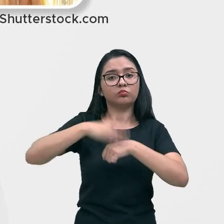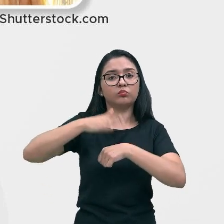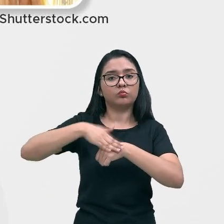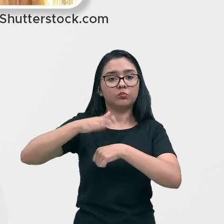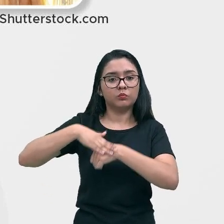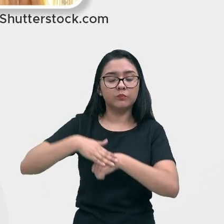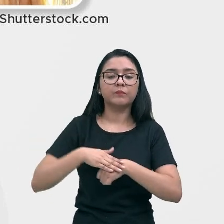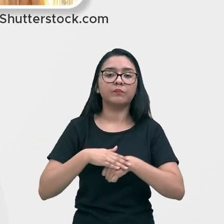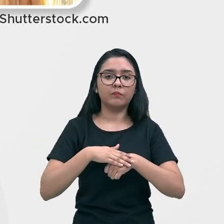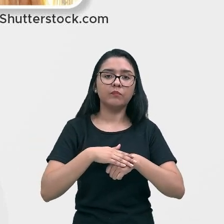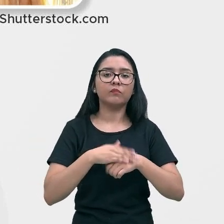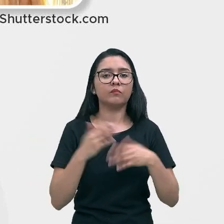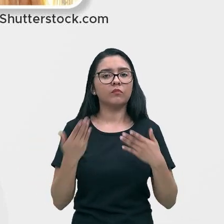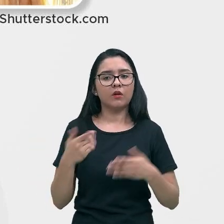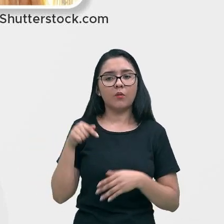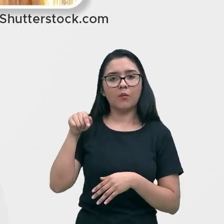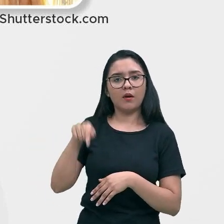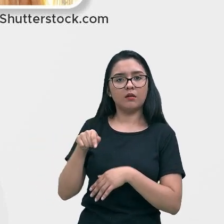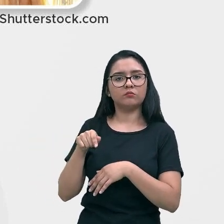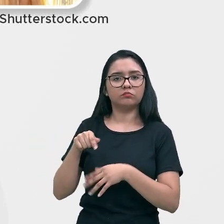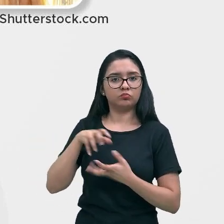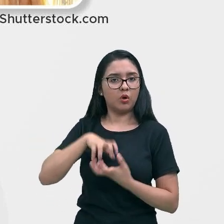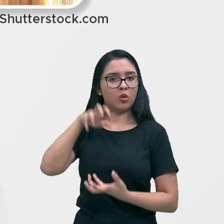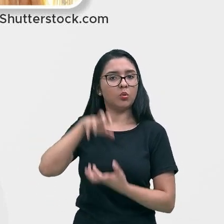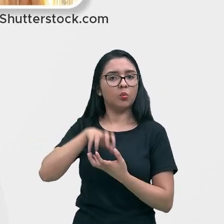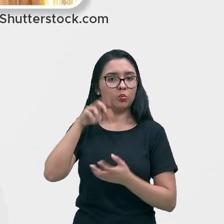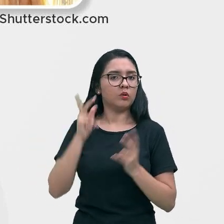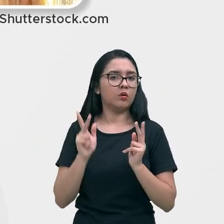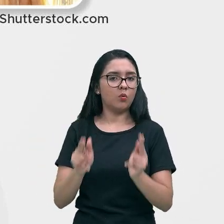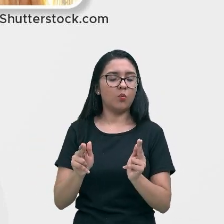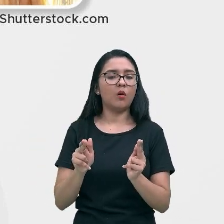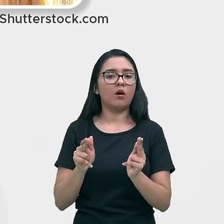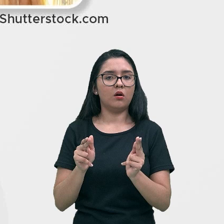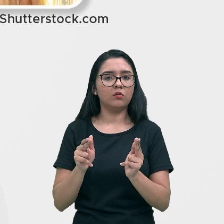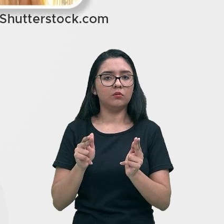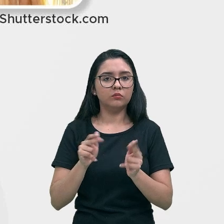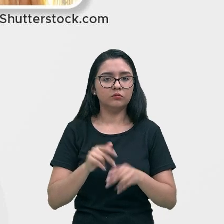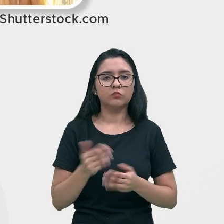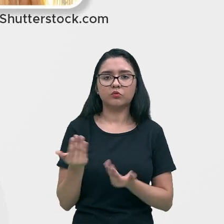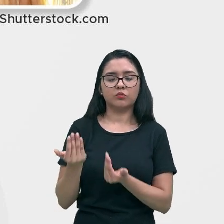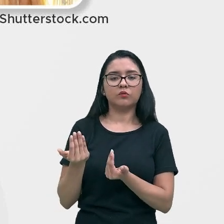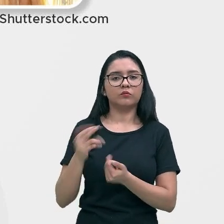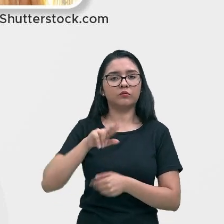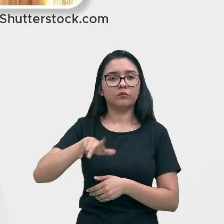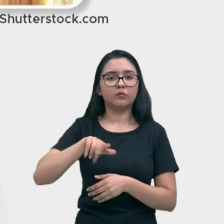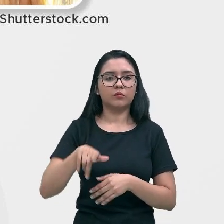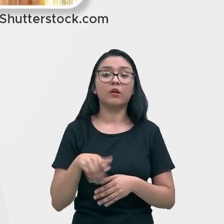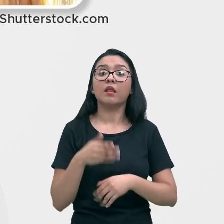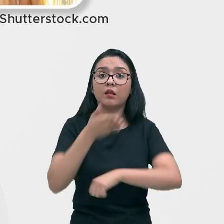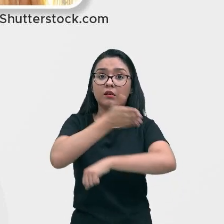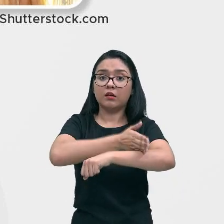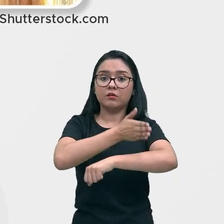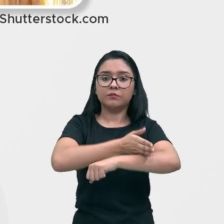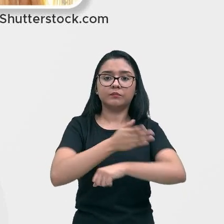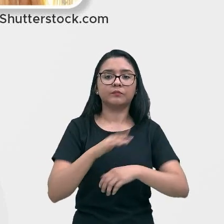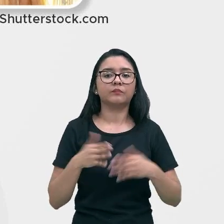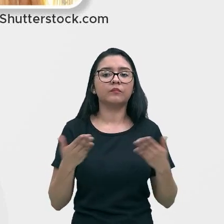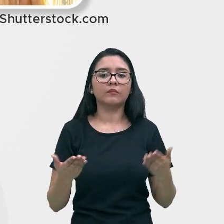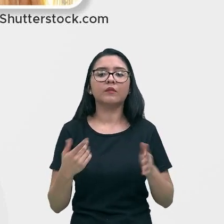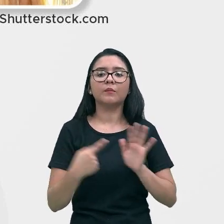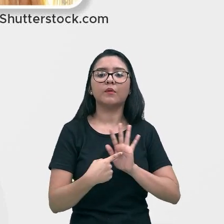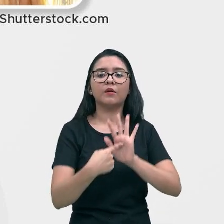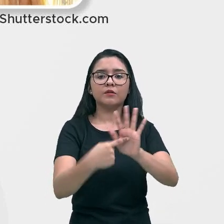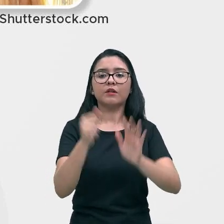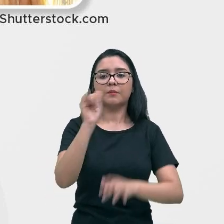tratadas como adultos em miniatura, sem que houvesse uma ideia de juventude. A gente está falando da Idade Média. A gente tem até a representação de